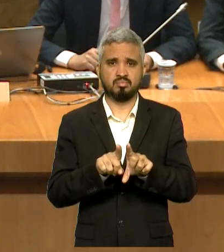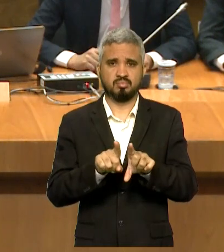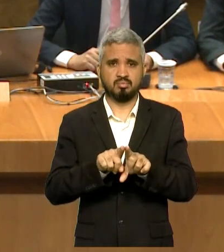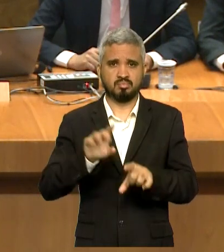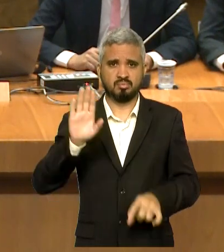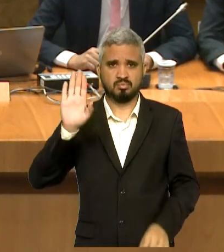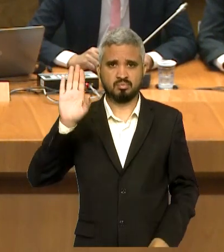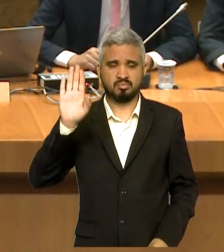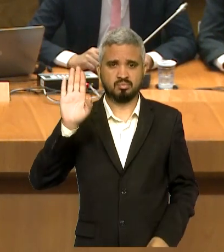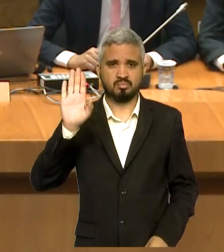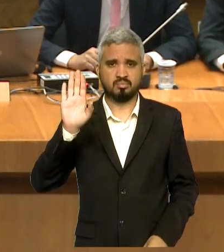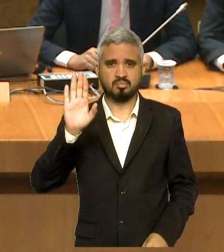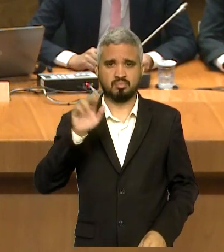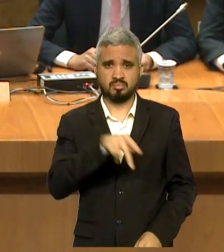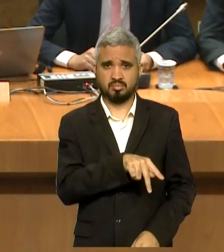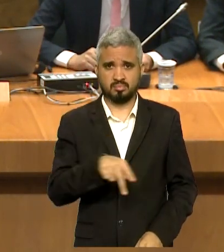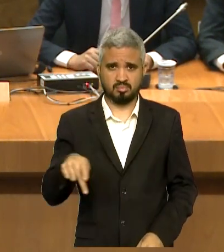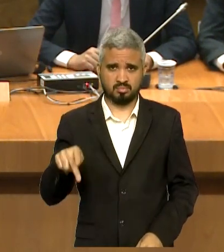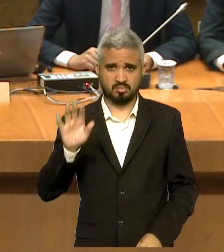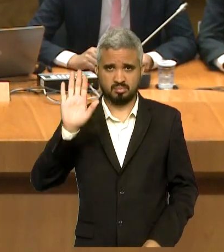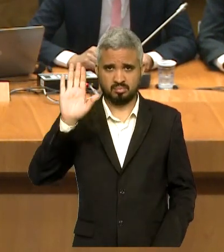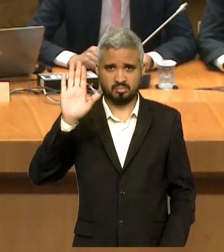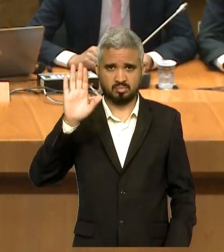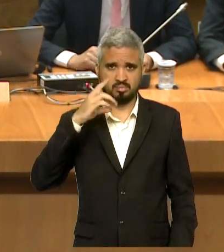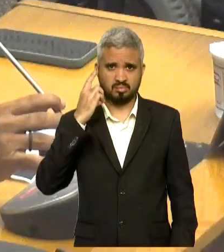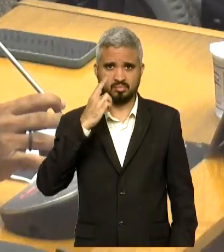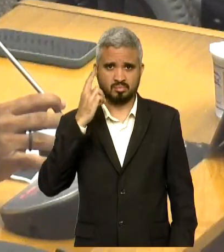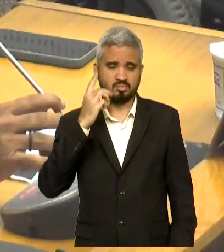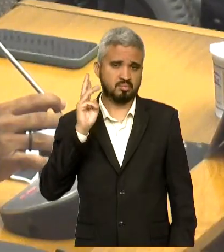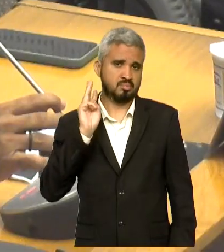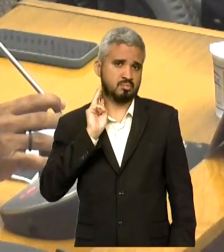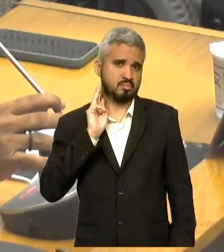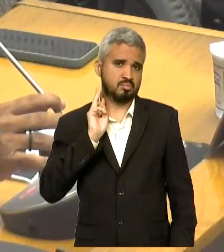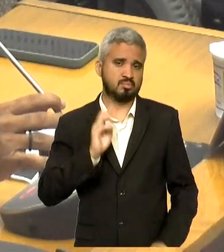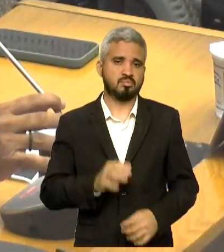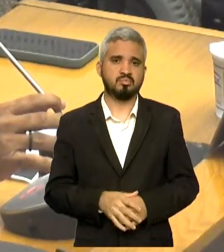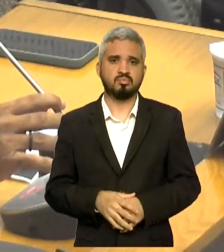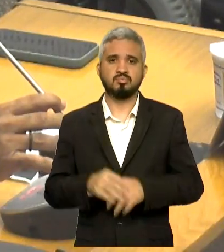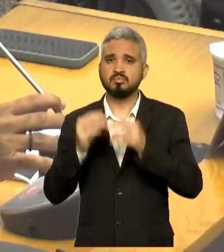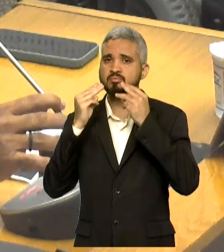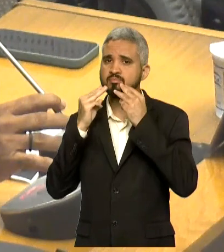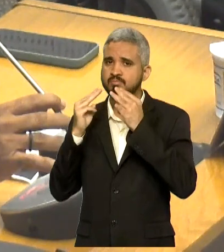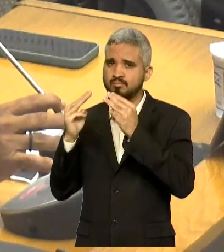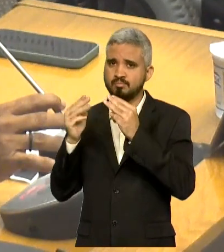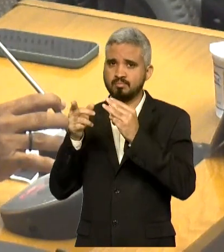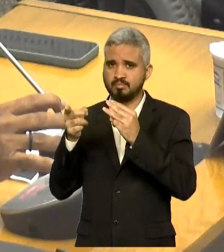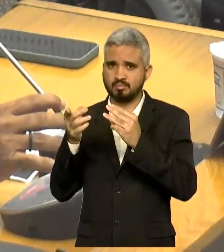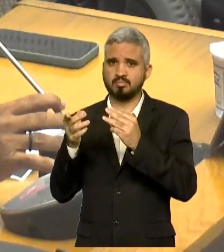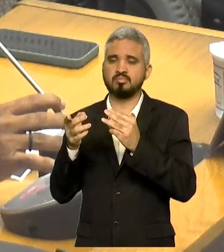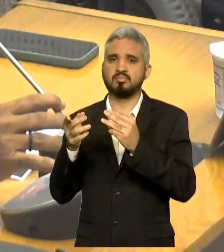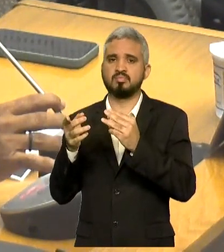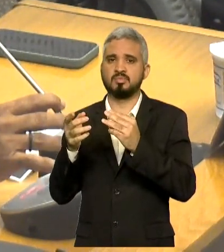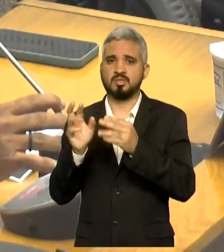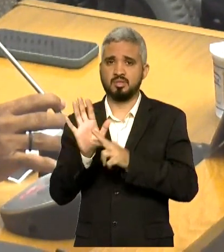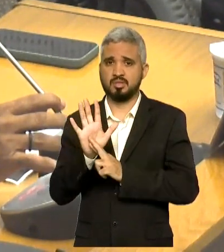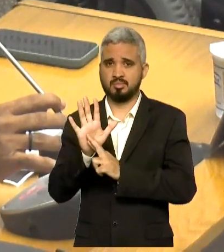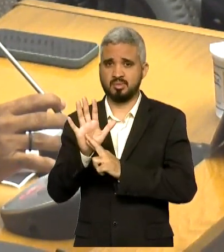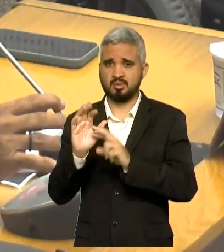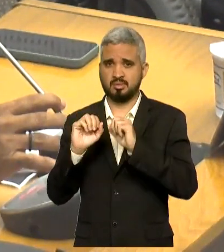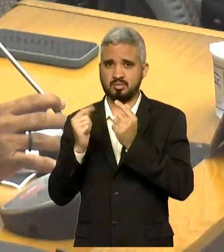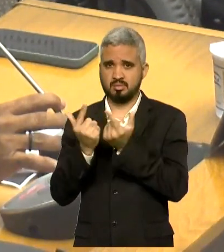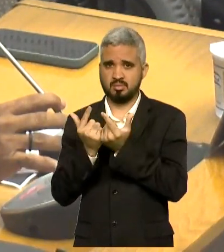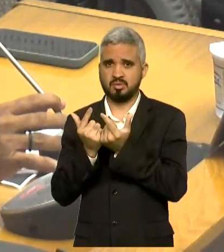subscrever. Presidente, questão de ordem, deputado Wellington do Curso. Na verdade, é uma justa homenagem que eu faço pela Assembleia Legislativa e agradeço